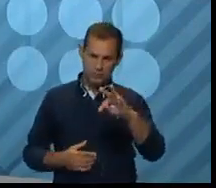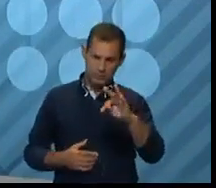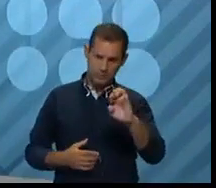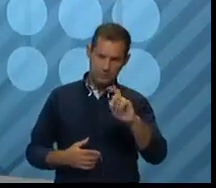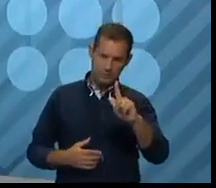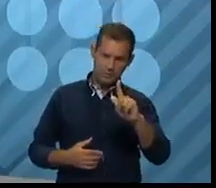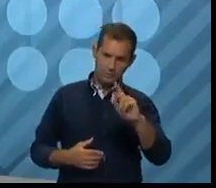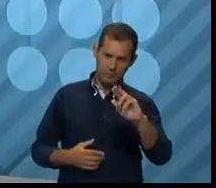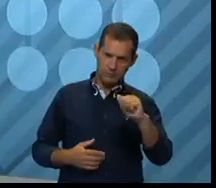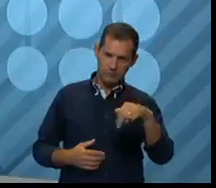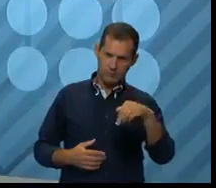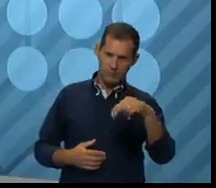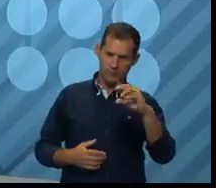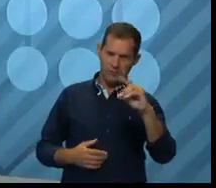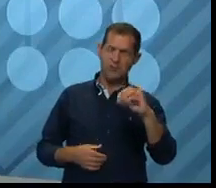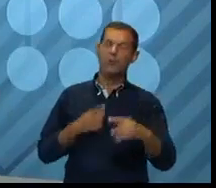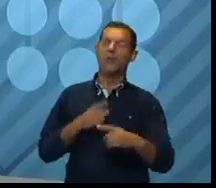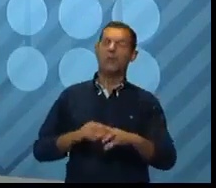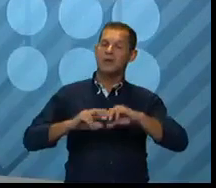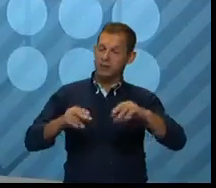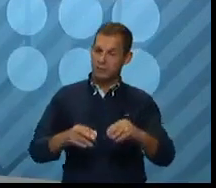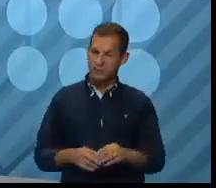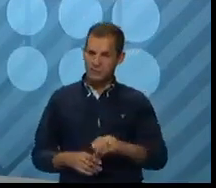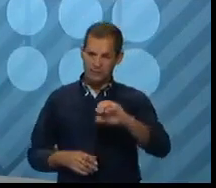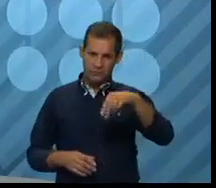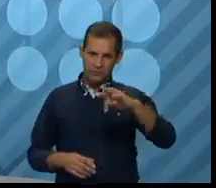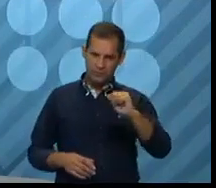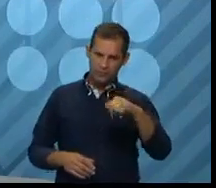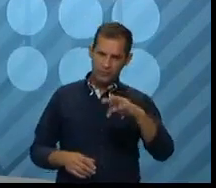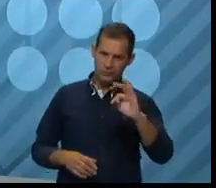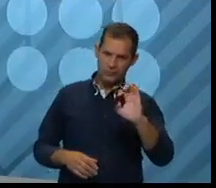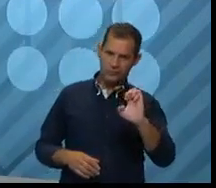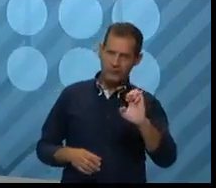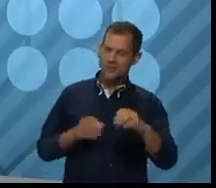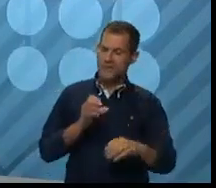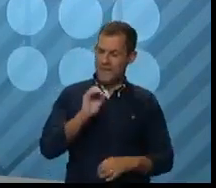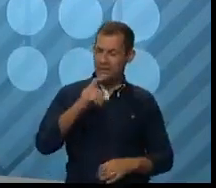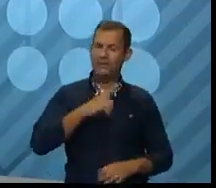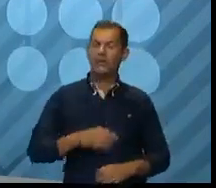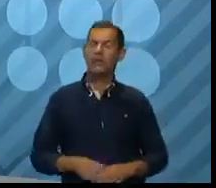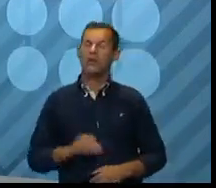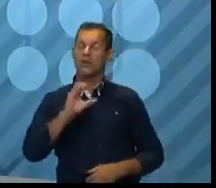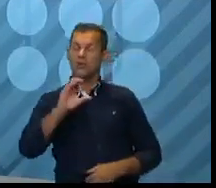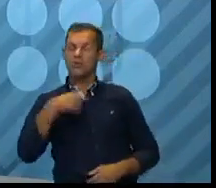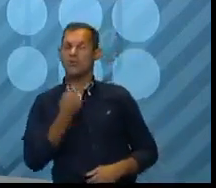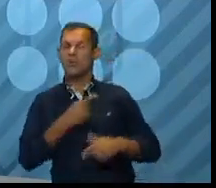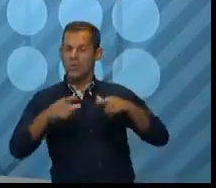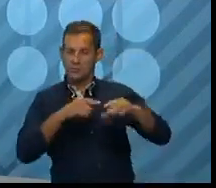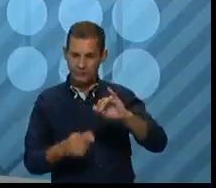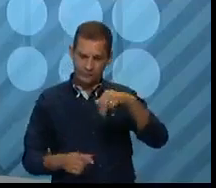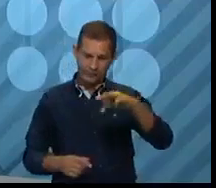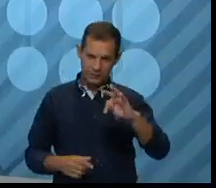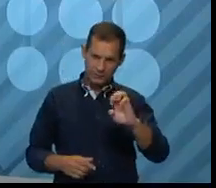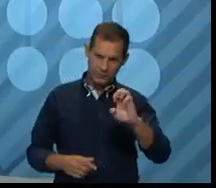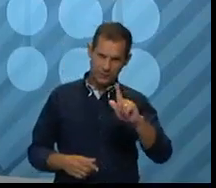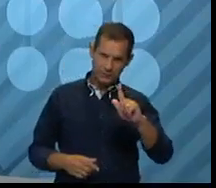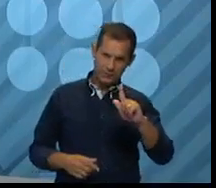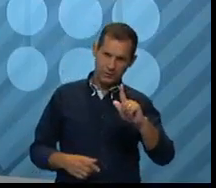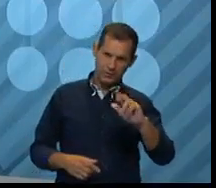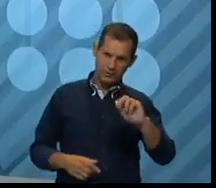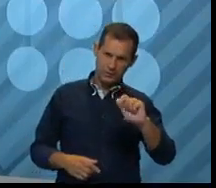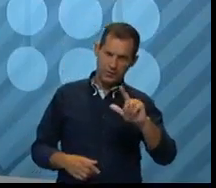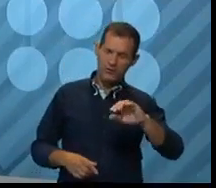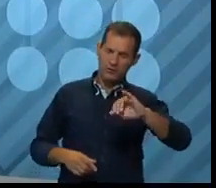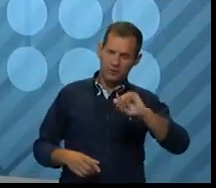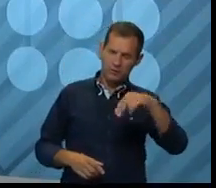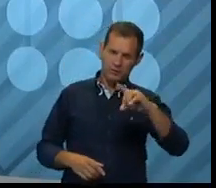quê? Porque derivada de constante é zero. Então, eu tenho que colocar aquele C. Quando a gente trabalha com integrais indefinidas, nós